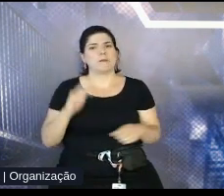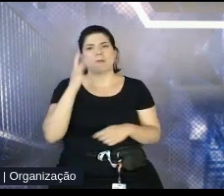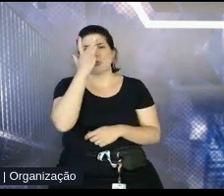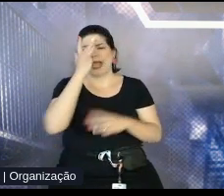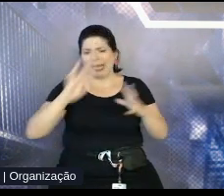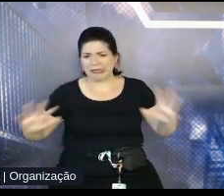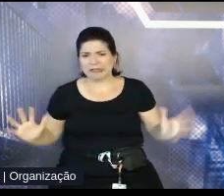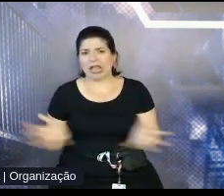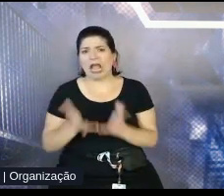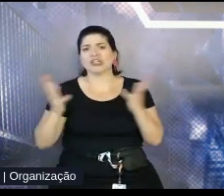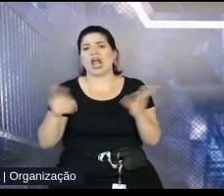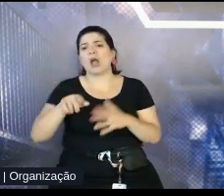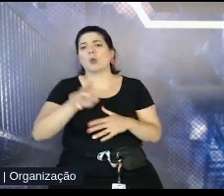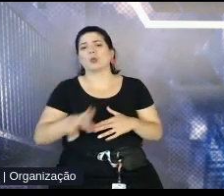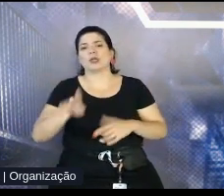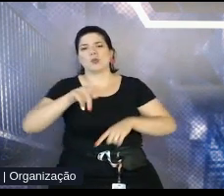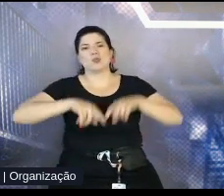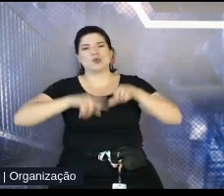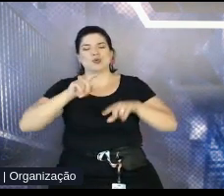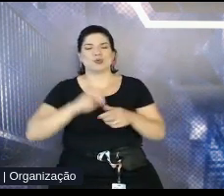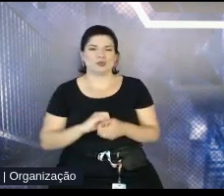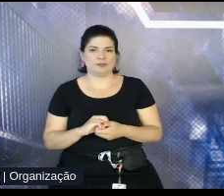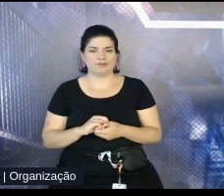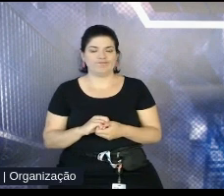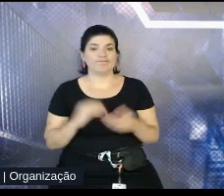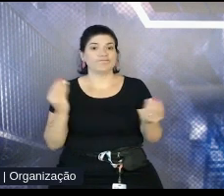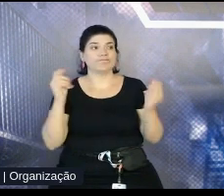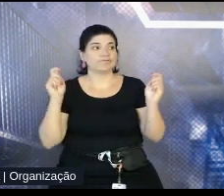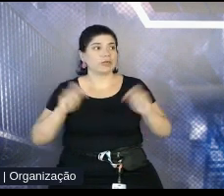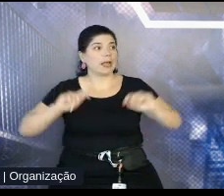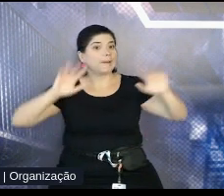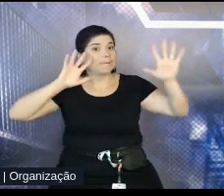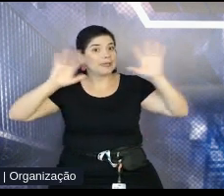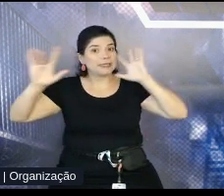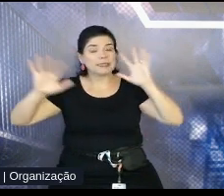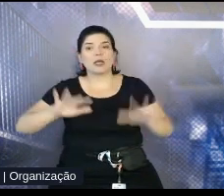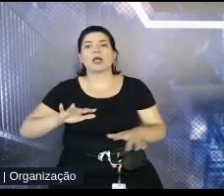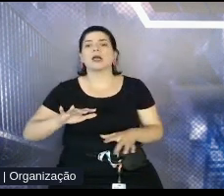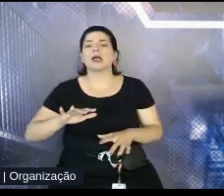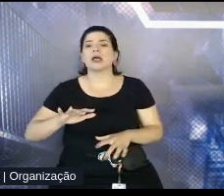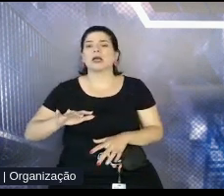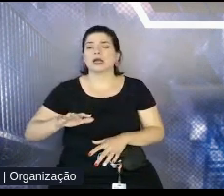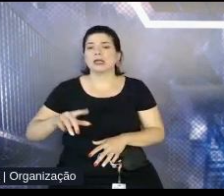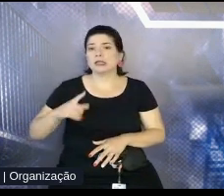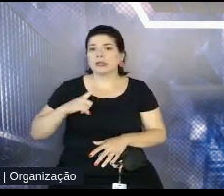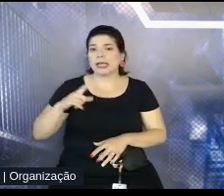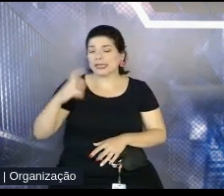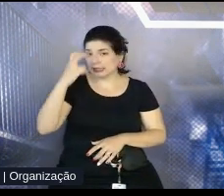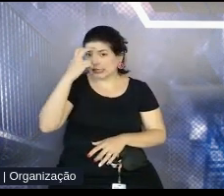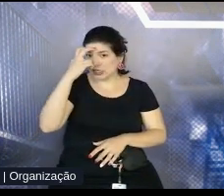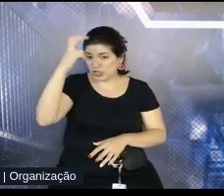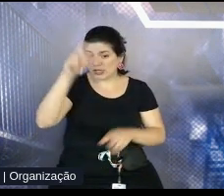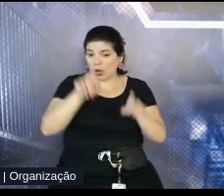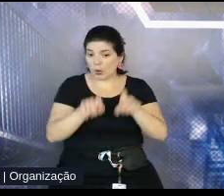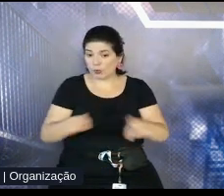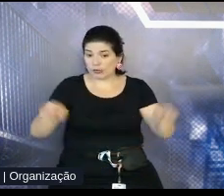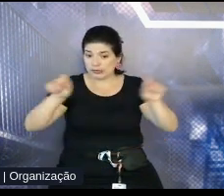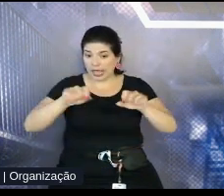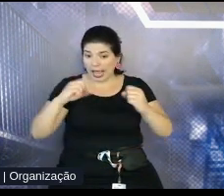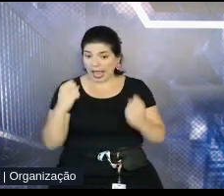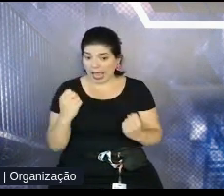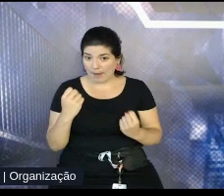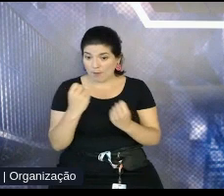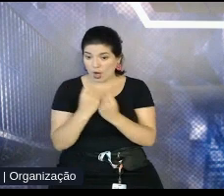produto. Então, como é que a gente pensa que a inteligência computacional pode apoiar dentro desse processo de desenvolvimento,